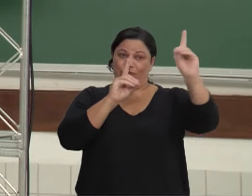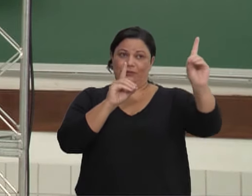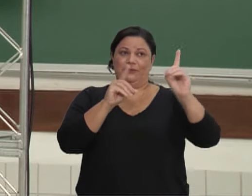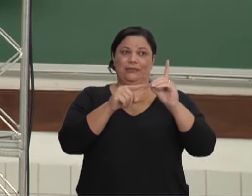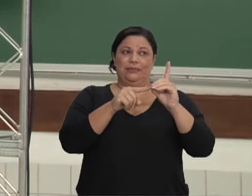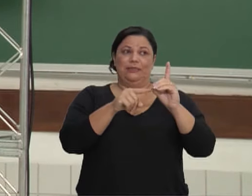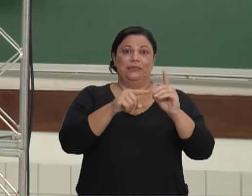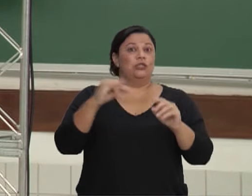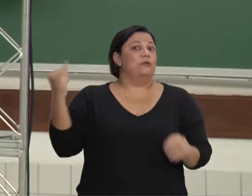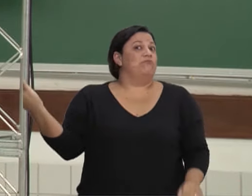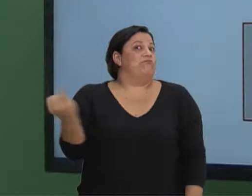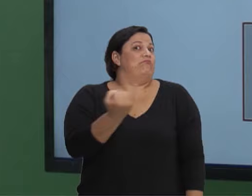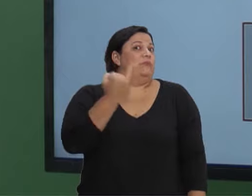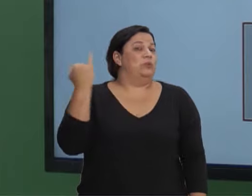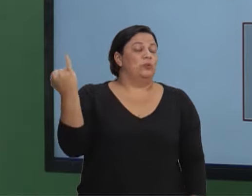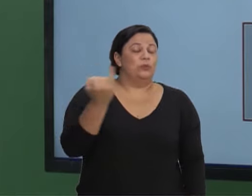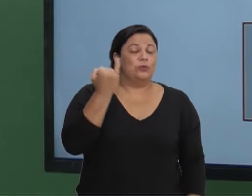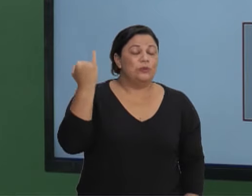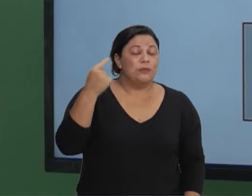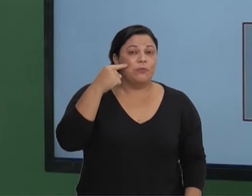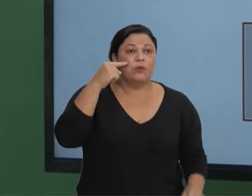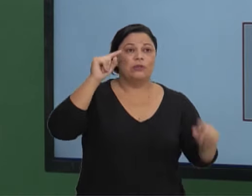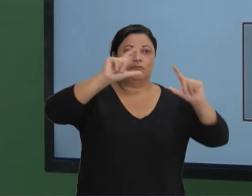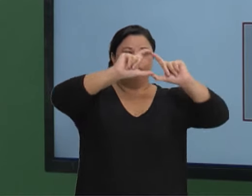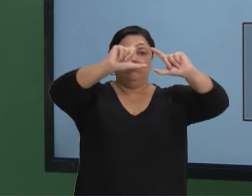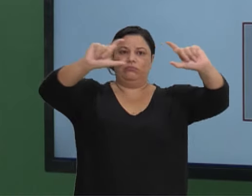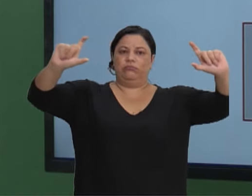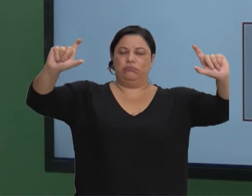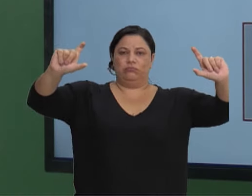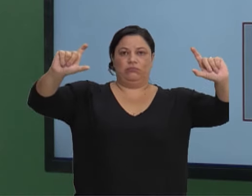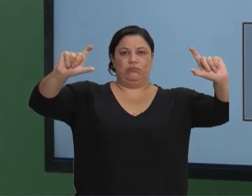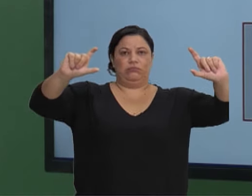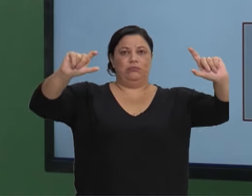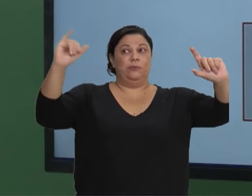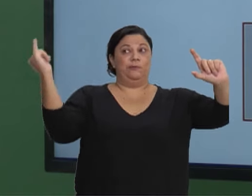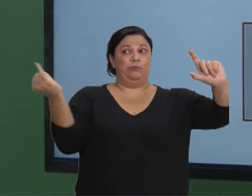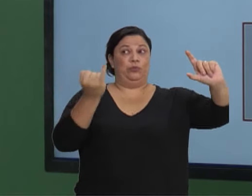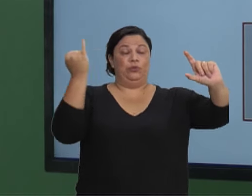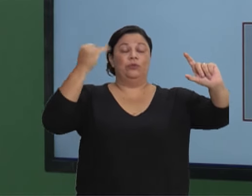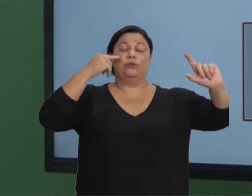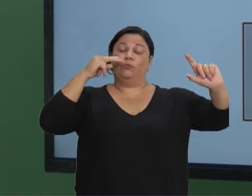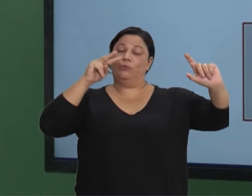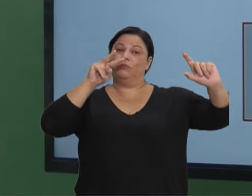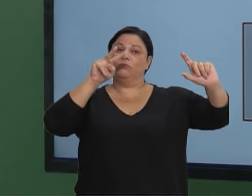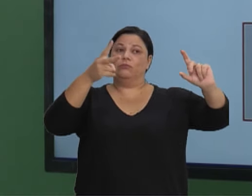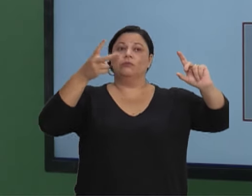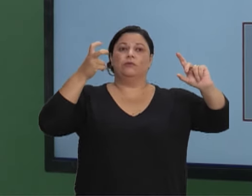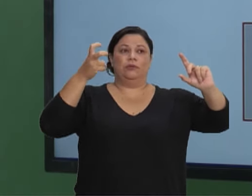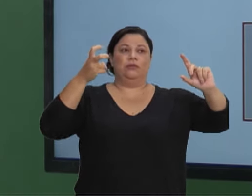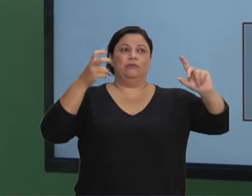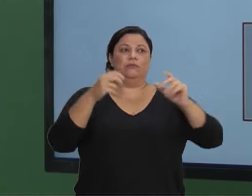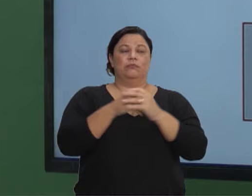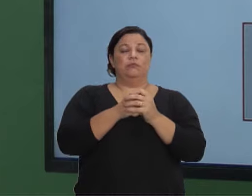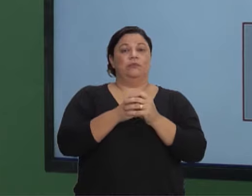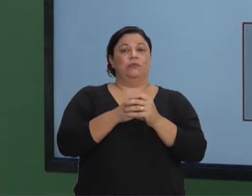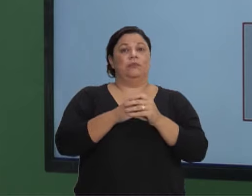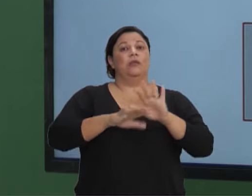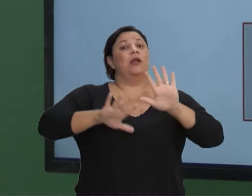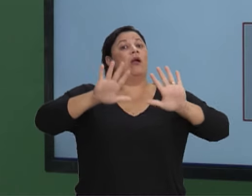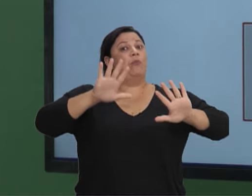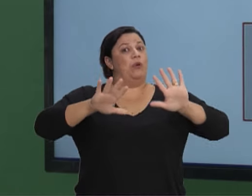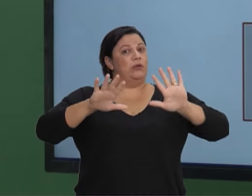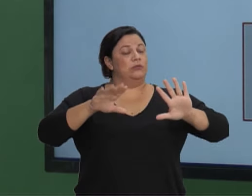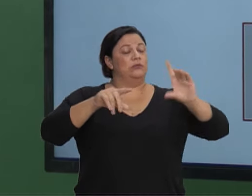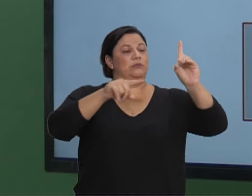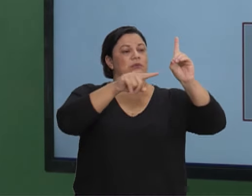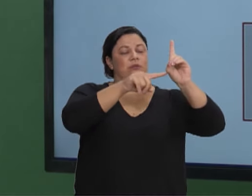Gente, é muito importante esse módulo, porque senão pode ser que eu encontre aí uma distância negativa e a gente não